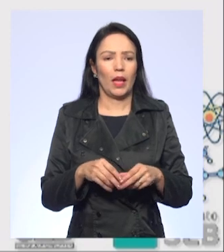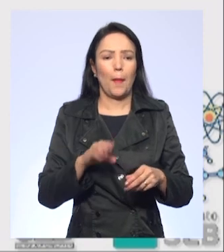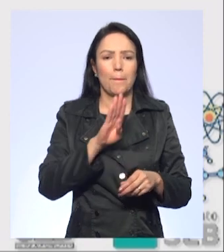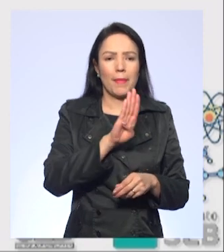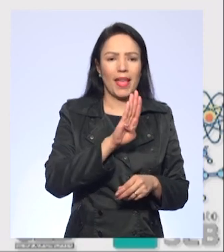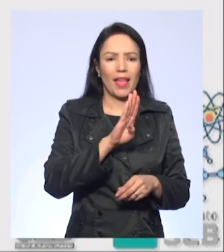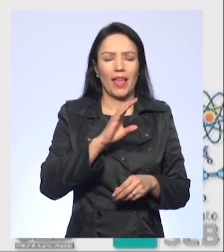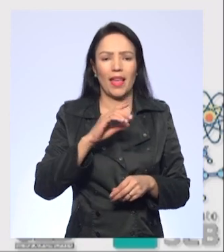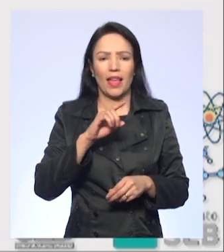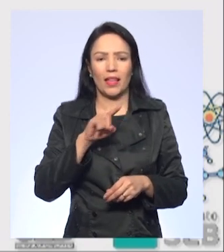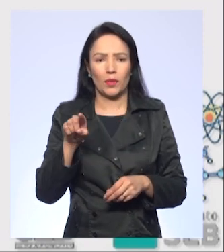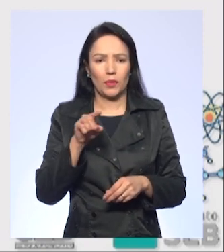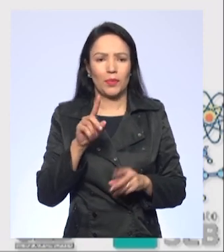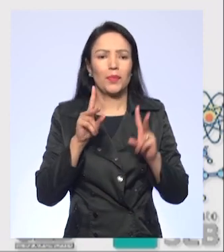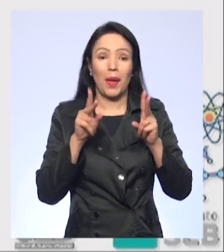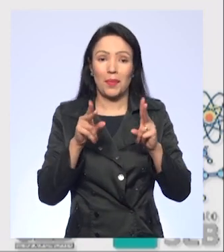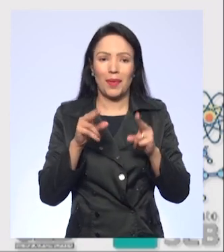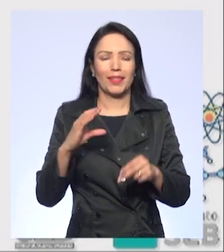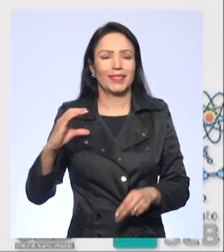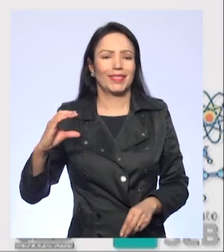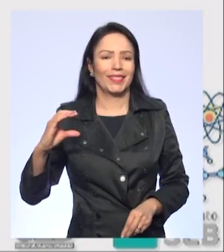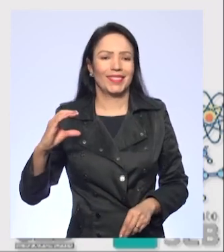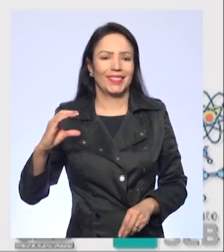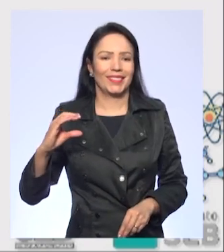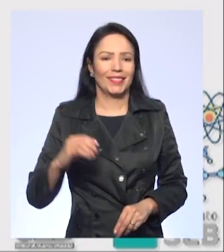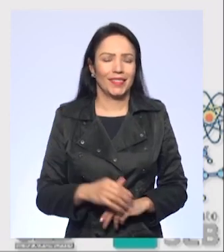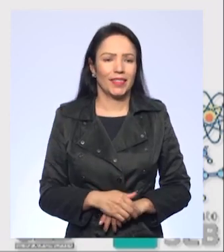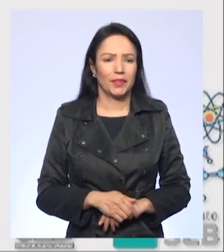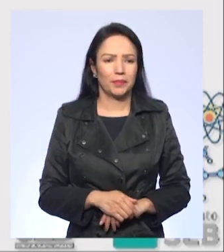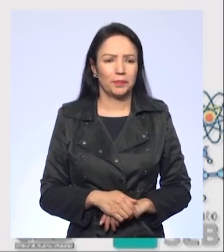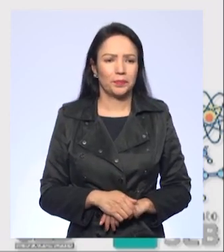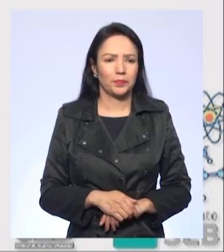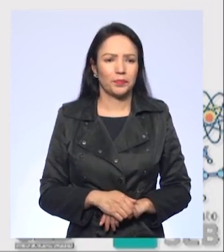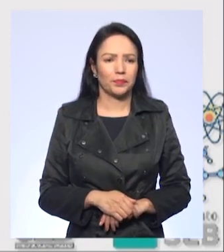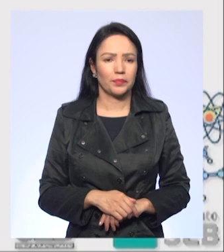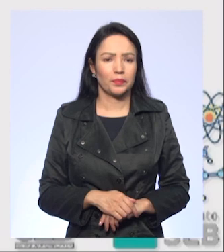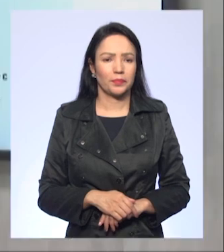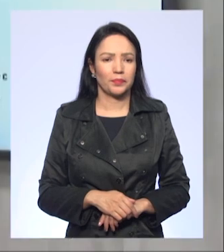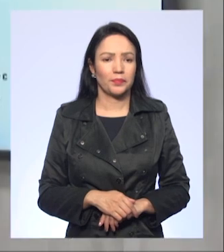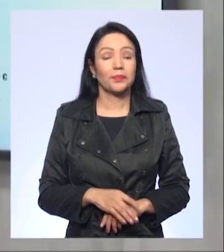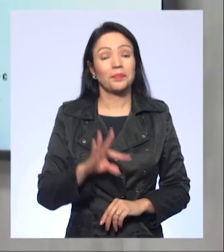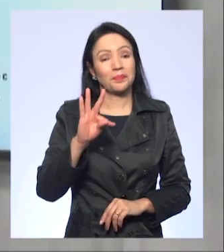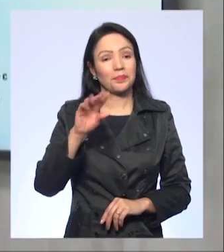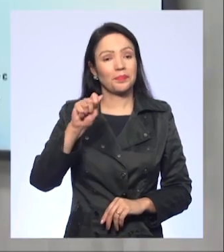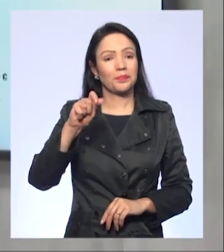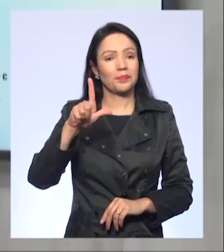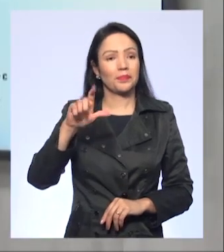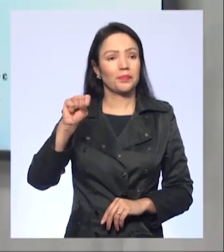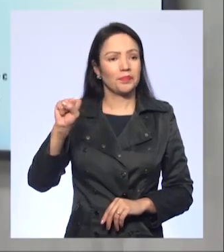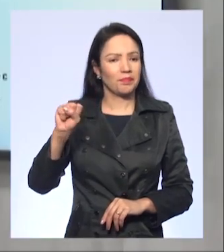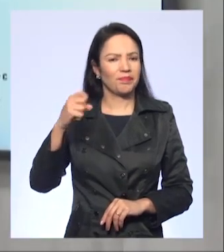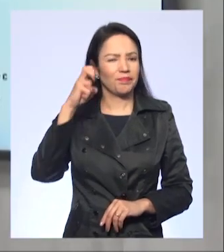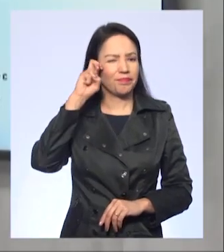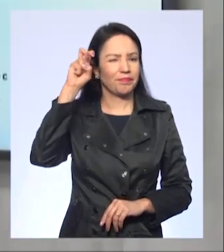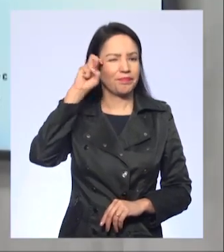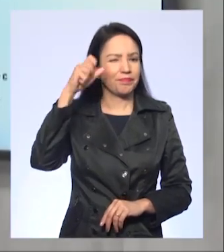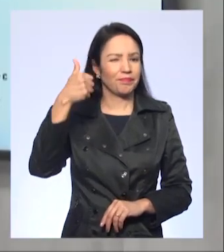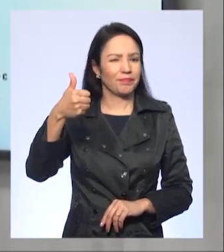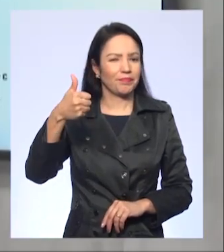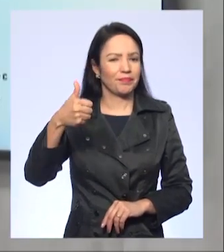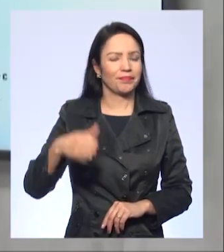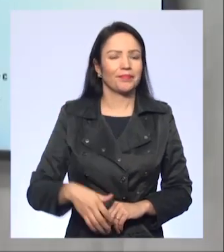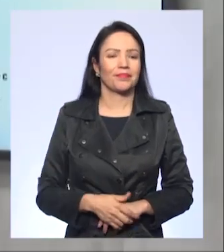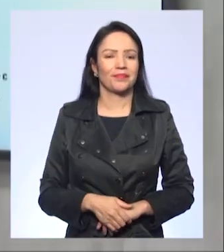igual à hipotenusazinha chamado C para o outro triângulo. Ou seja, o Tales é o cara. É um